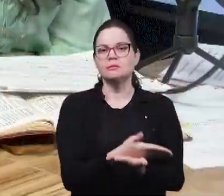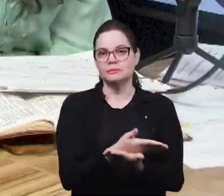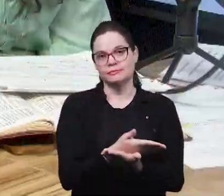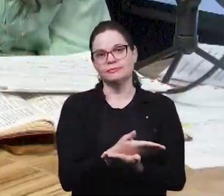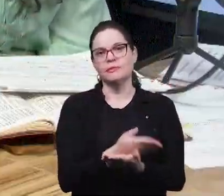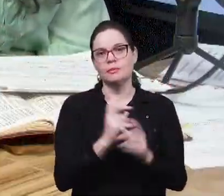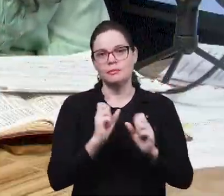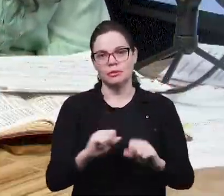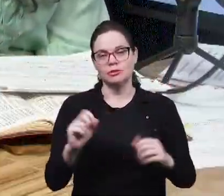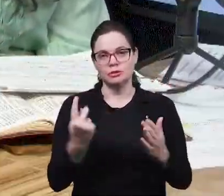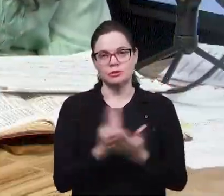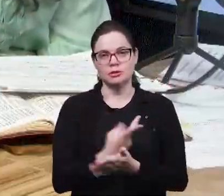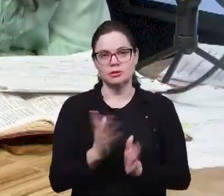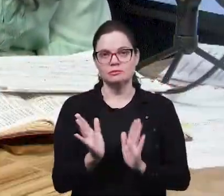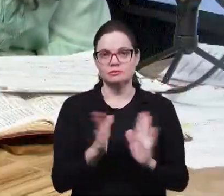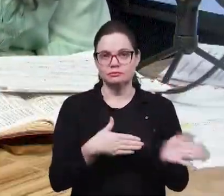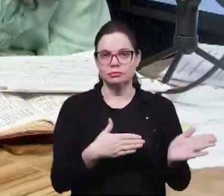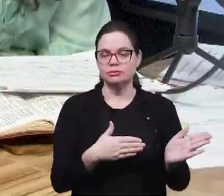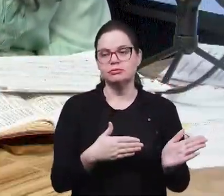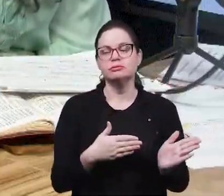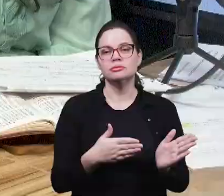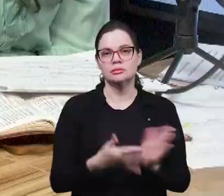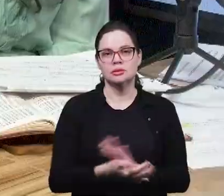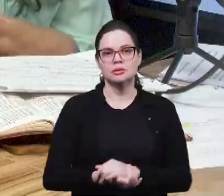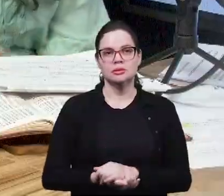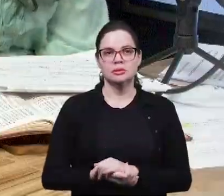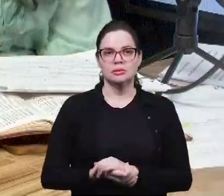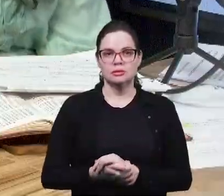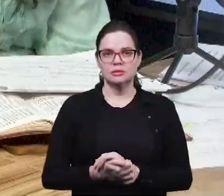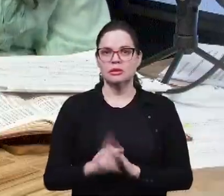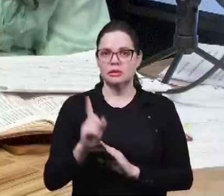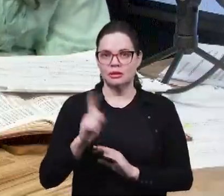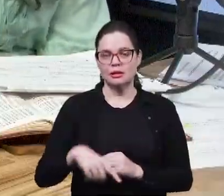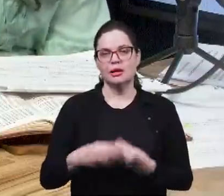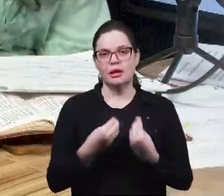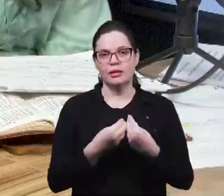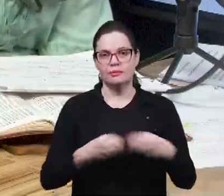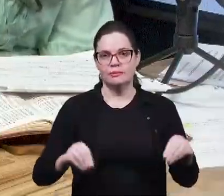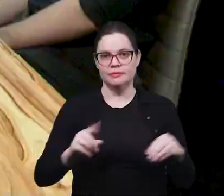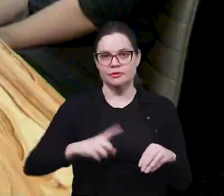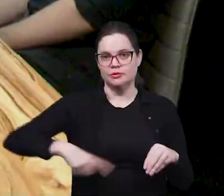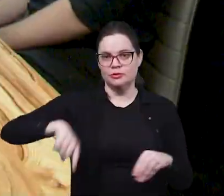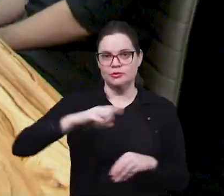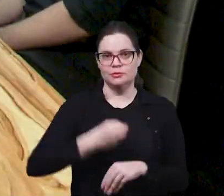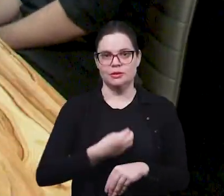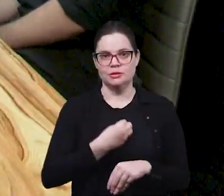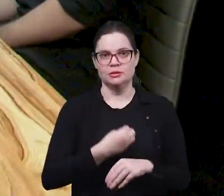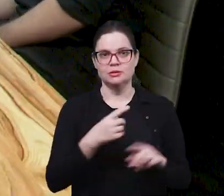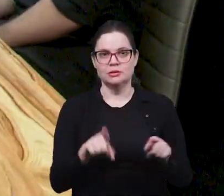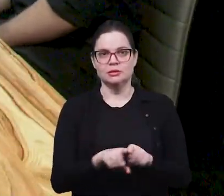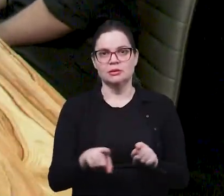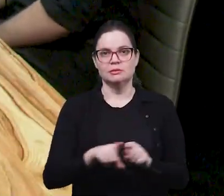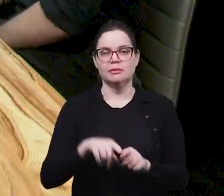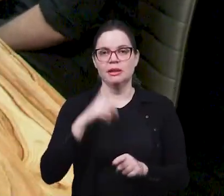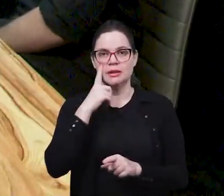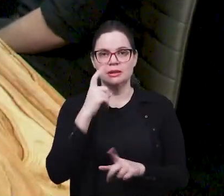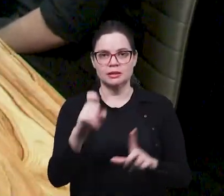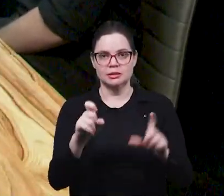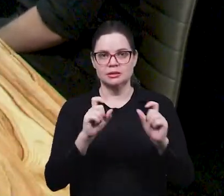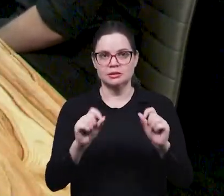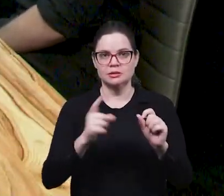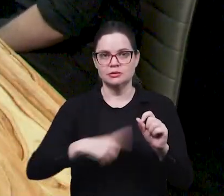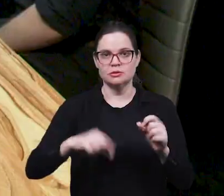morte espiritual, e isso é extremamente danoso à vida do homem, É interessante também a gente